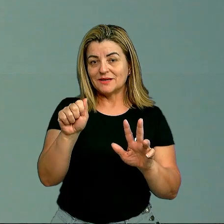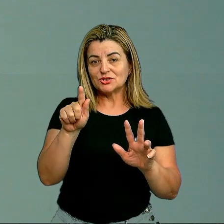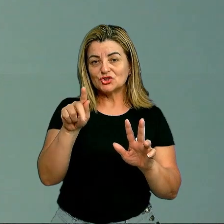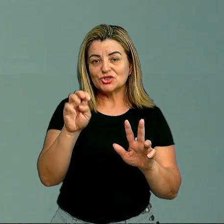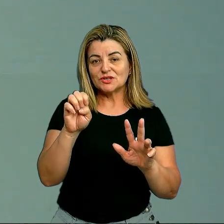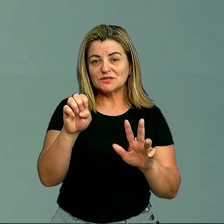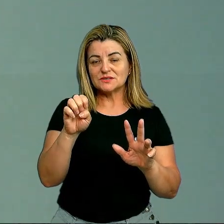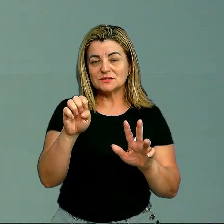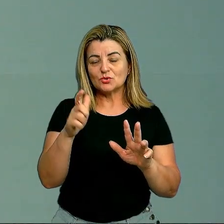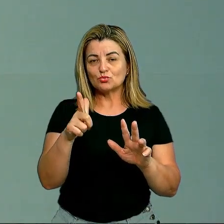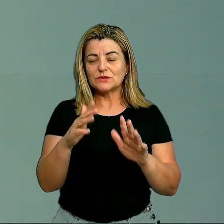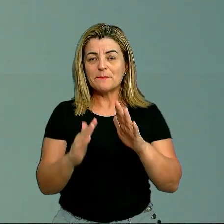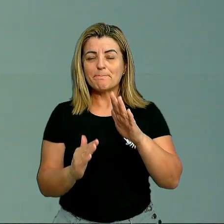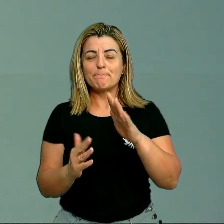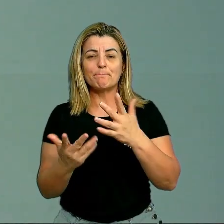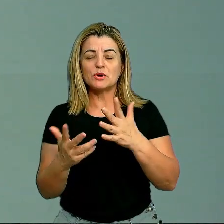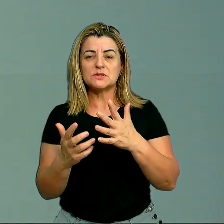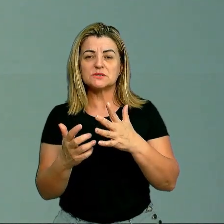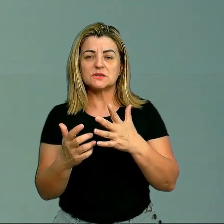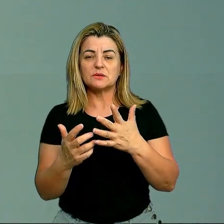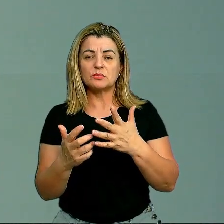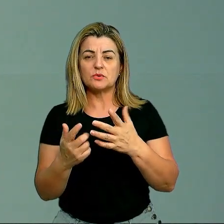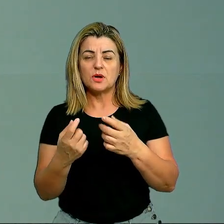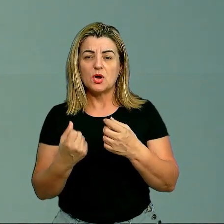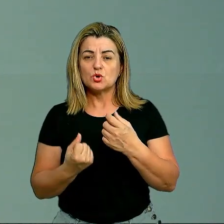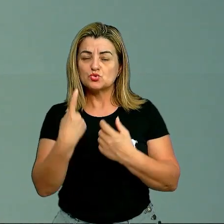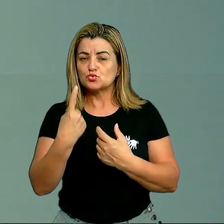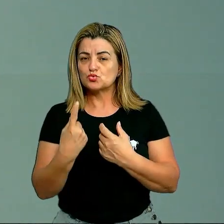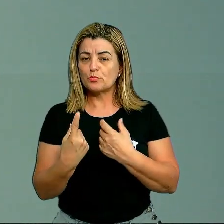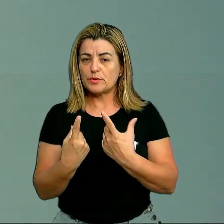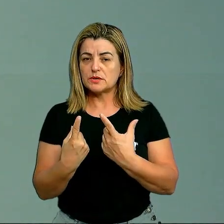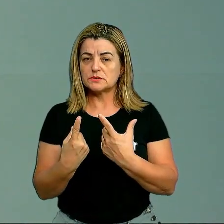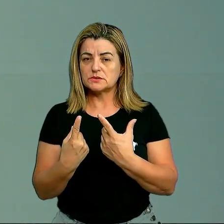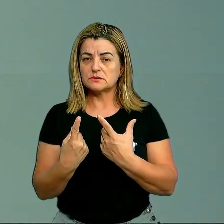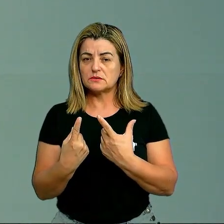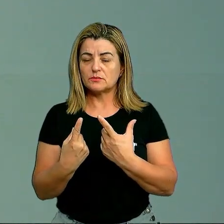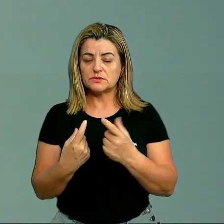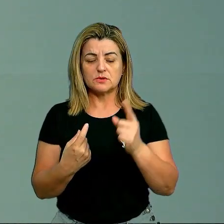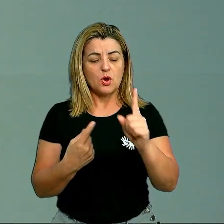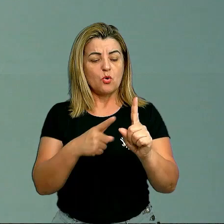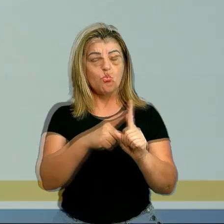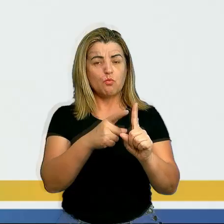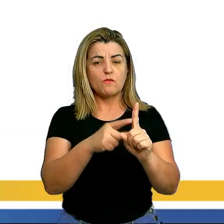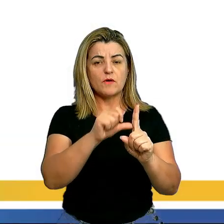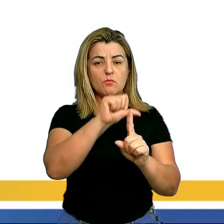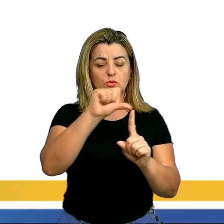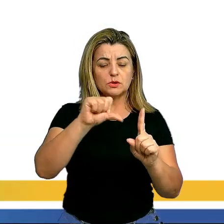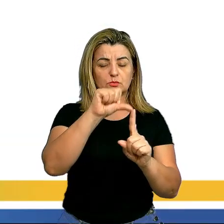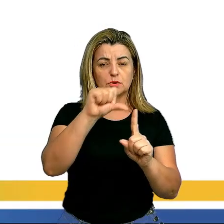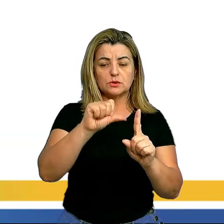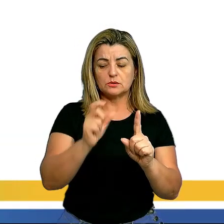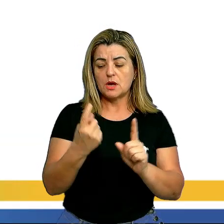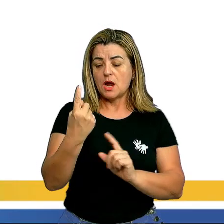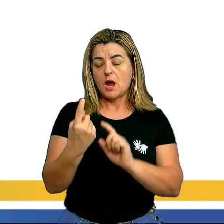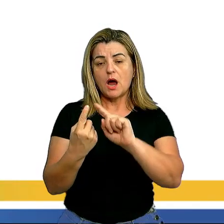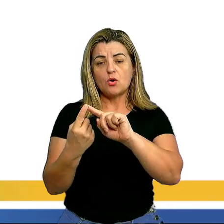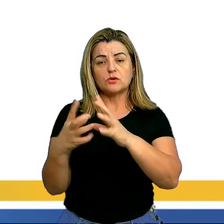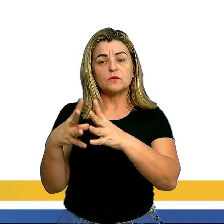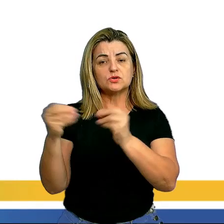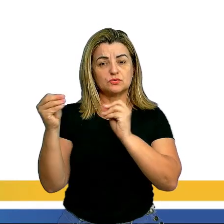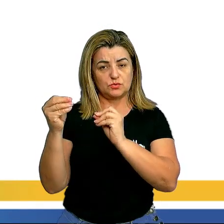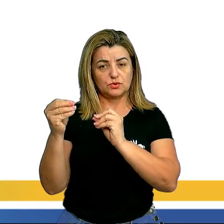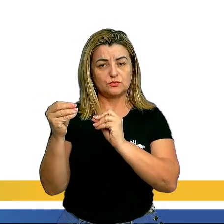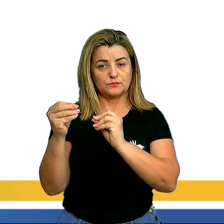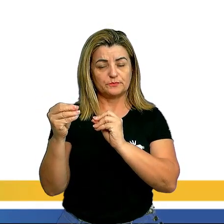Ela não vai impactar, porque a partir do momento que ela vai mudando, a outra vai se extinguindo, tá certo? Então, a diferença entre essas duas